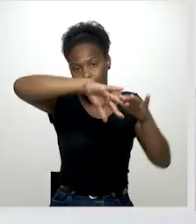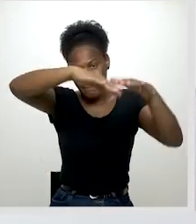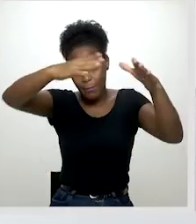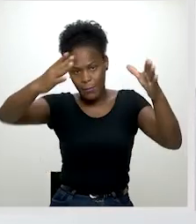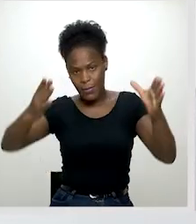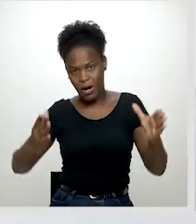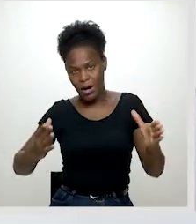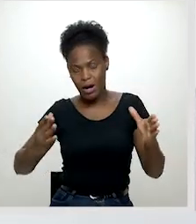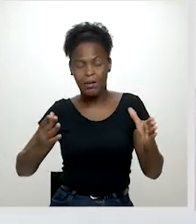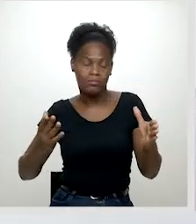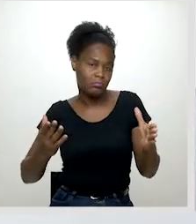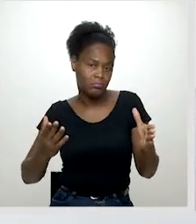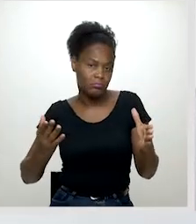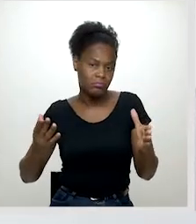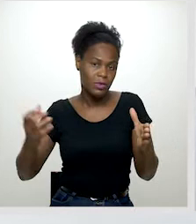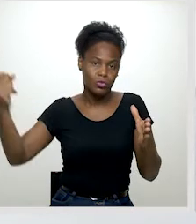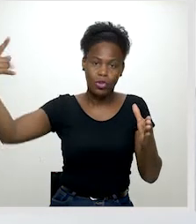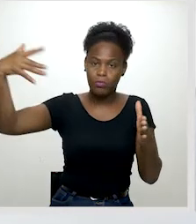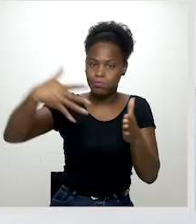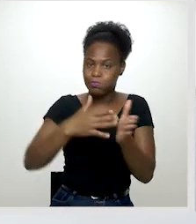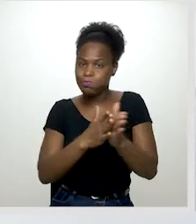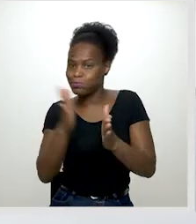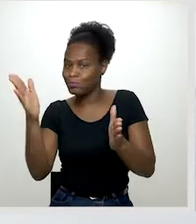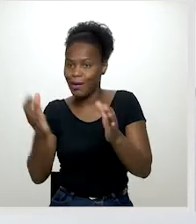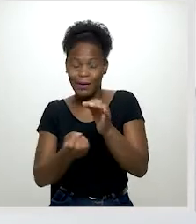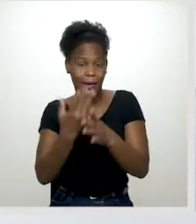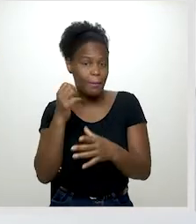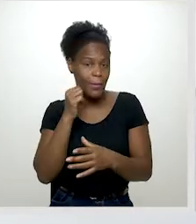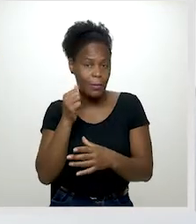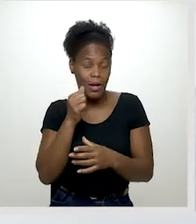Considerando esses pressupostos, Oparin e Haldane